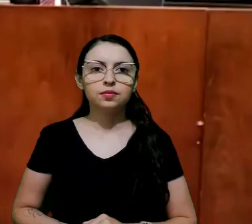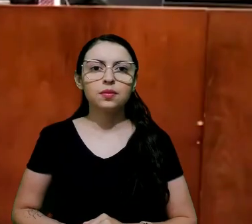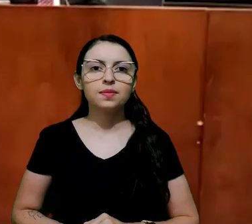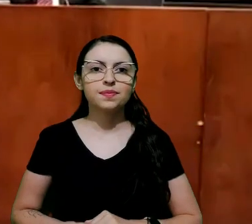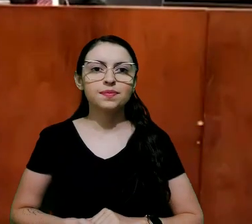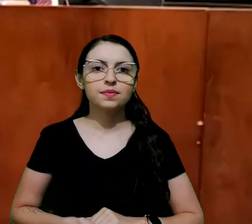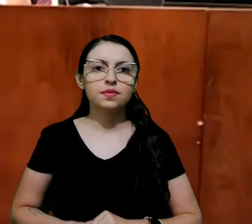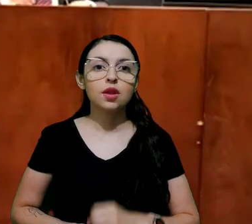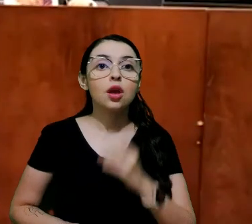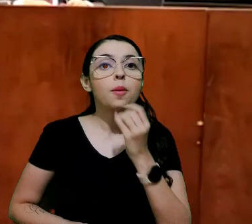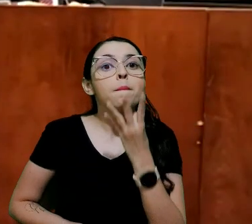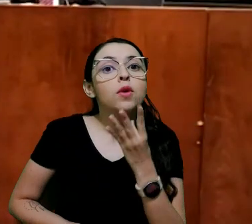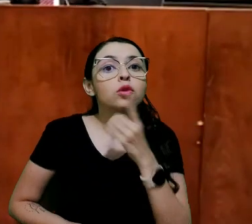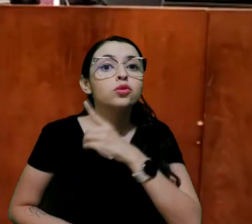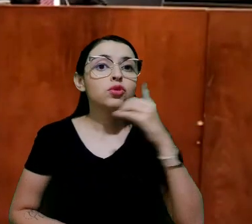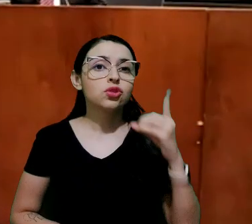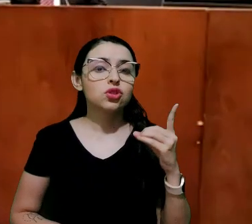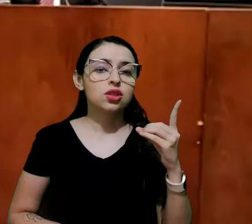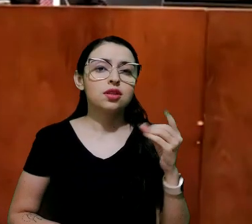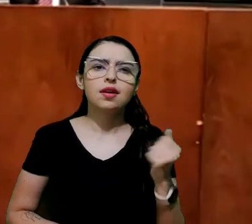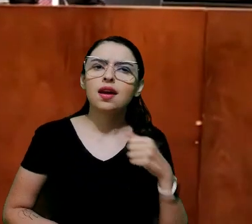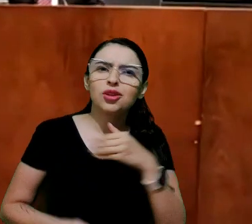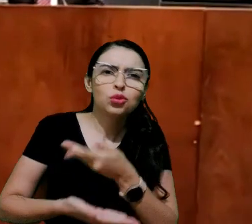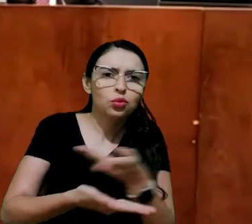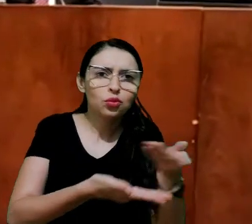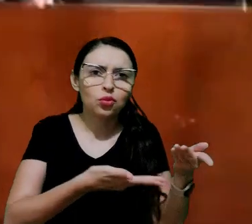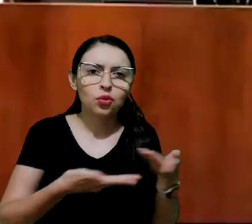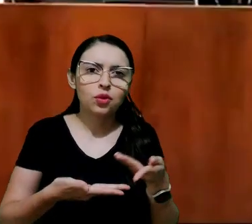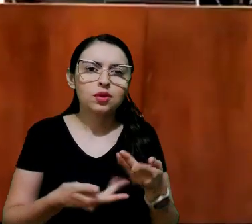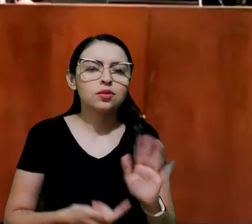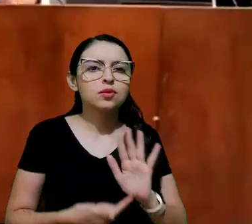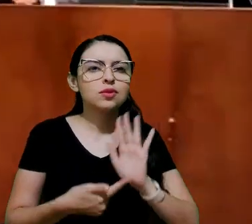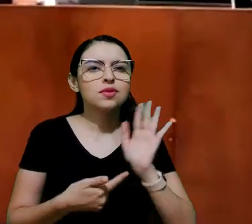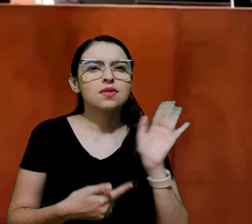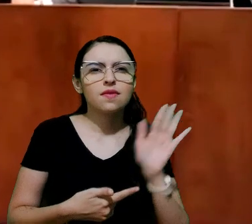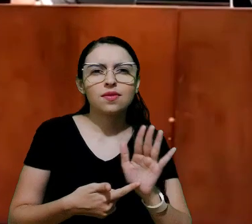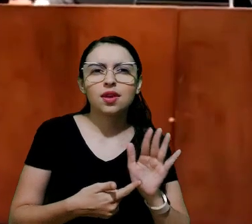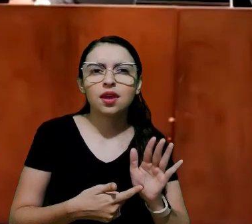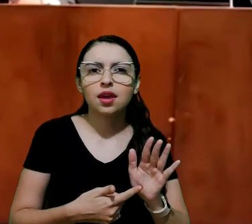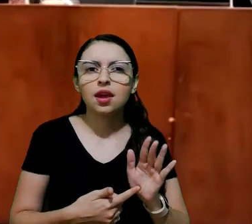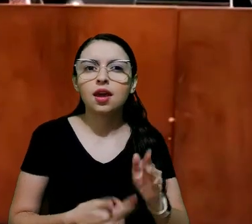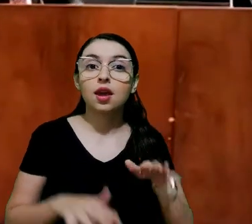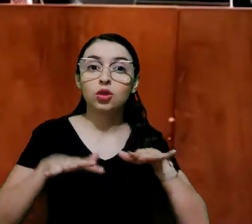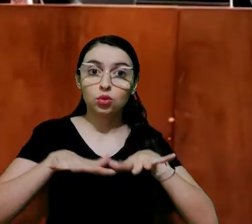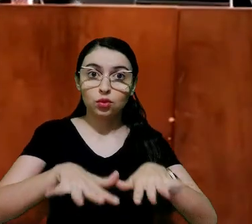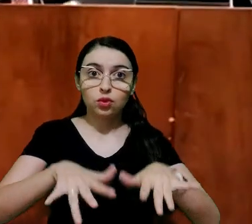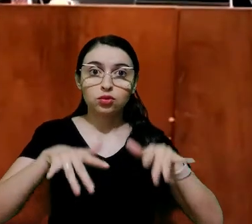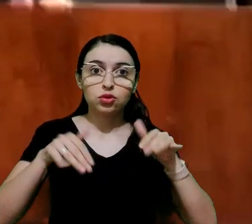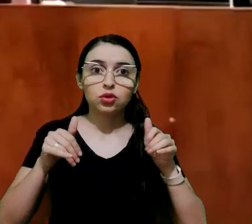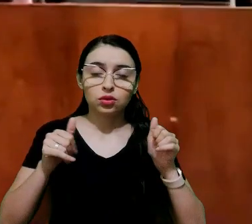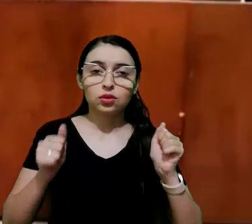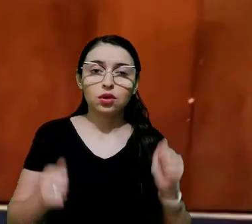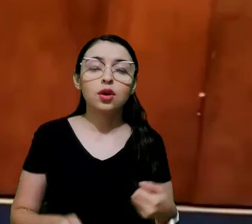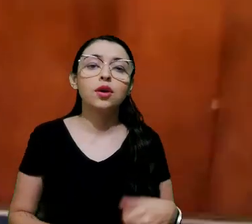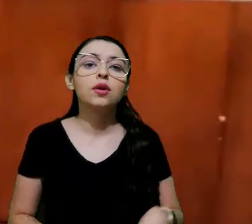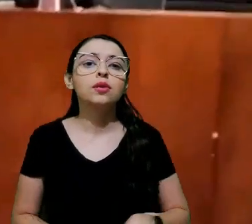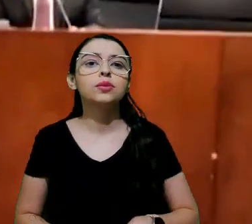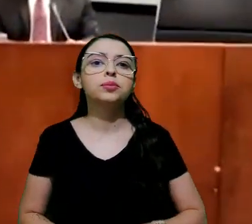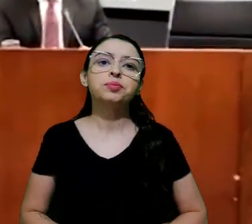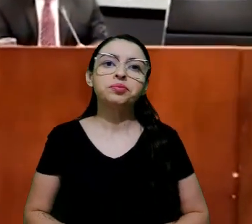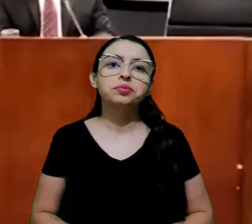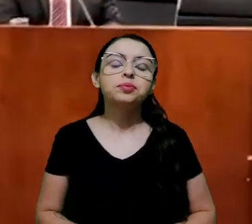Bom dia para todas e a todos que nos assistem aqui presencialmente no auditório do Tribunal Regional Federal da Terceira Região